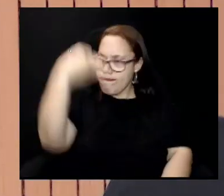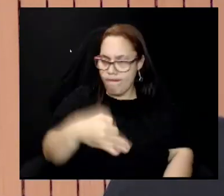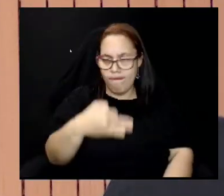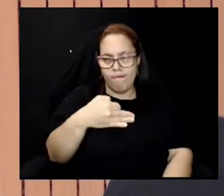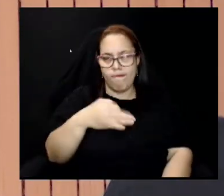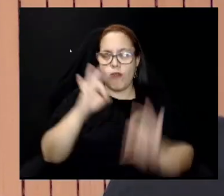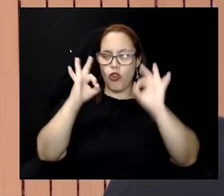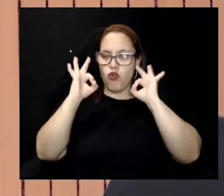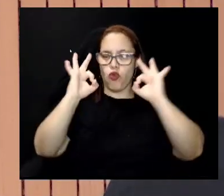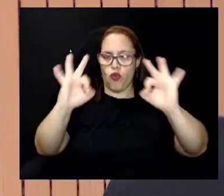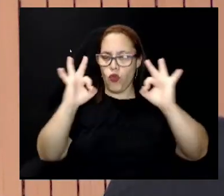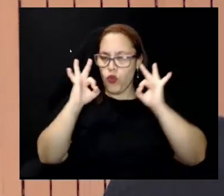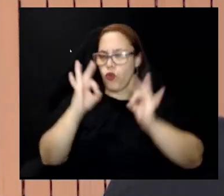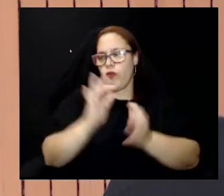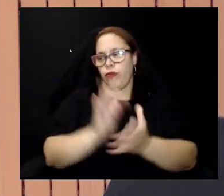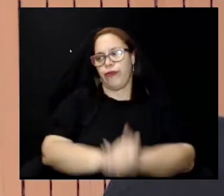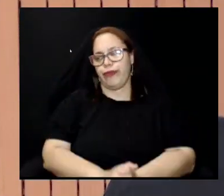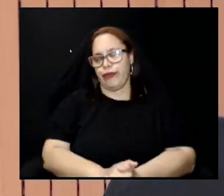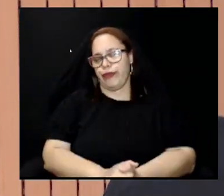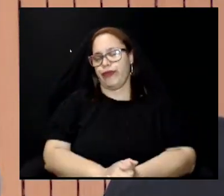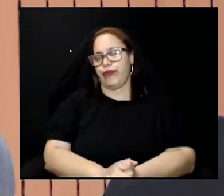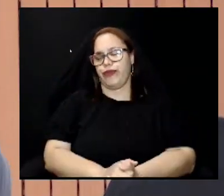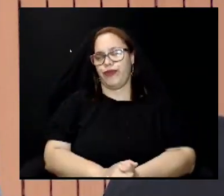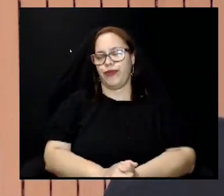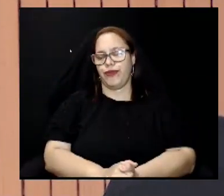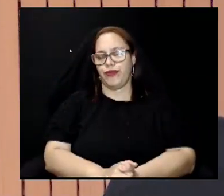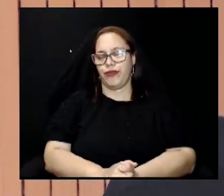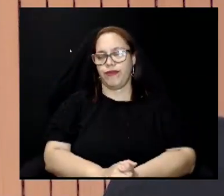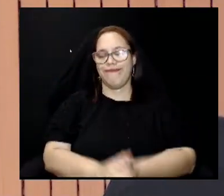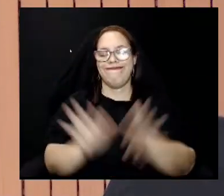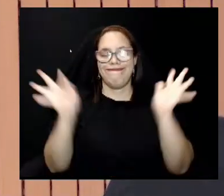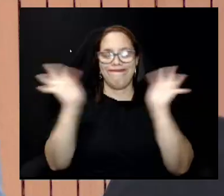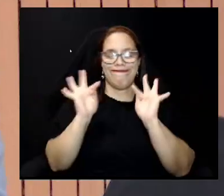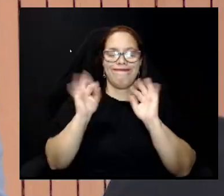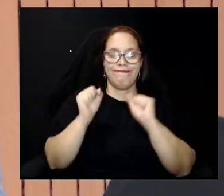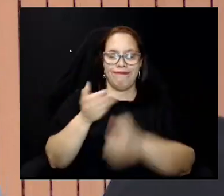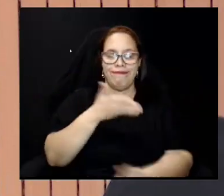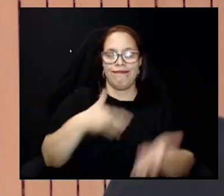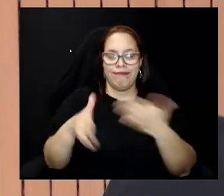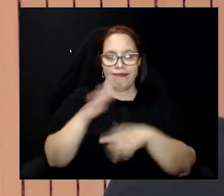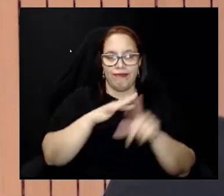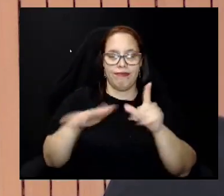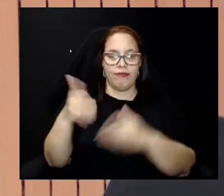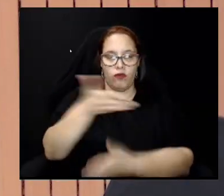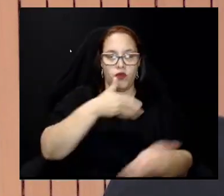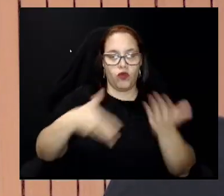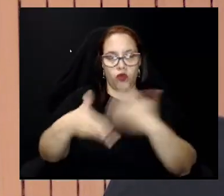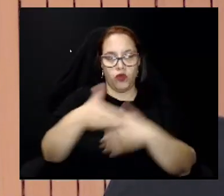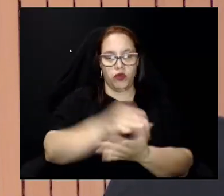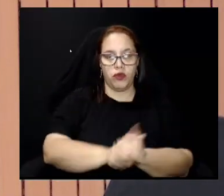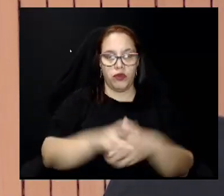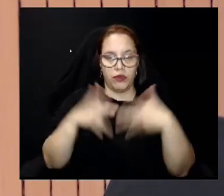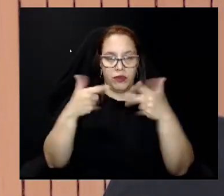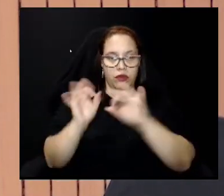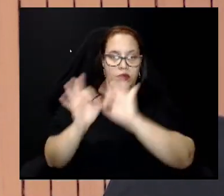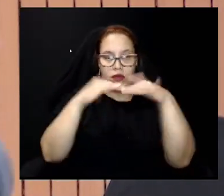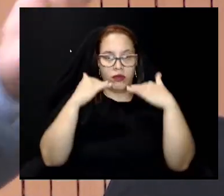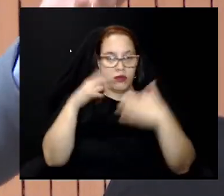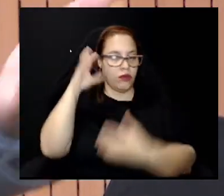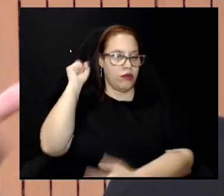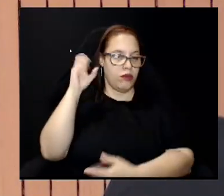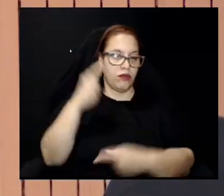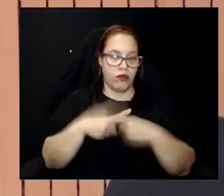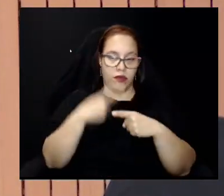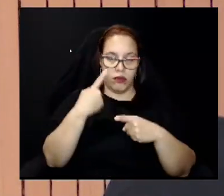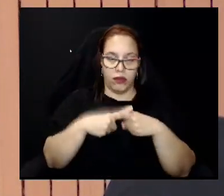isso é algo que a gente fica muito feliz de poder compartilhar aqui com vocês, com todos que nos escutam, porque, como